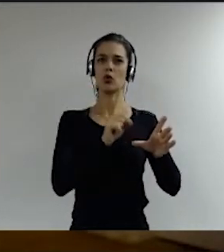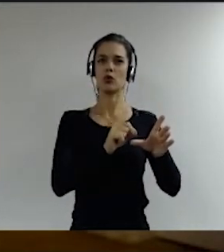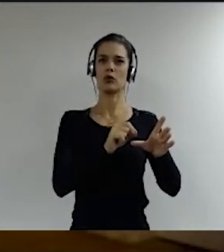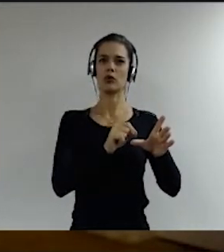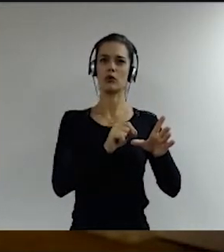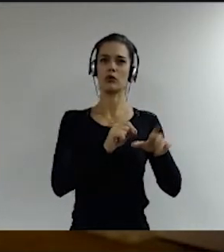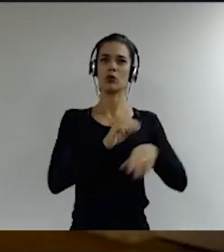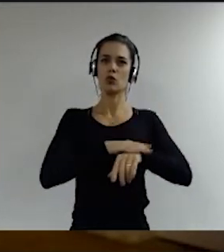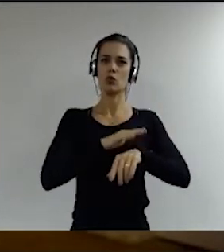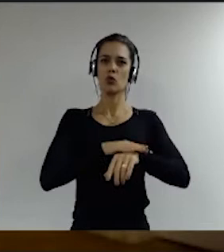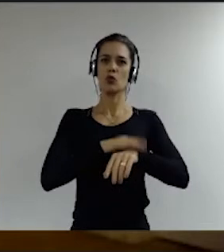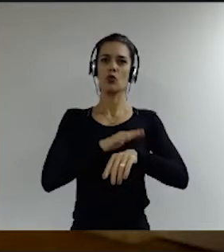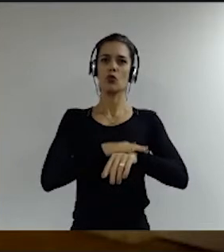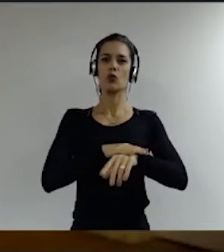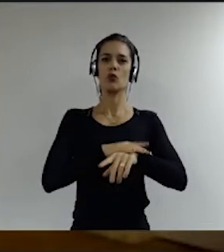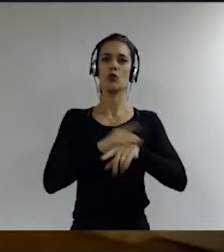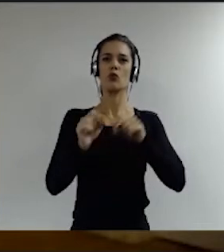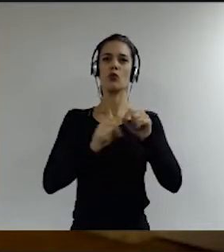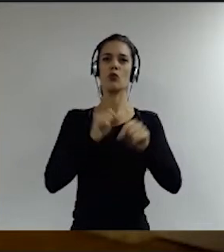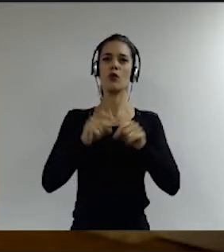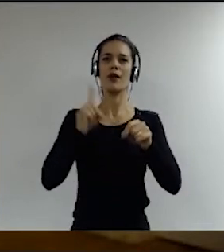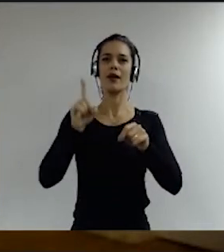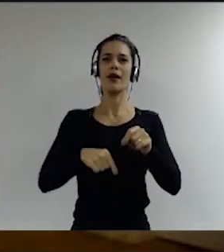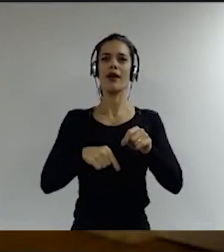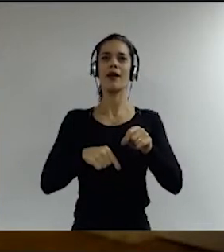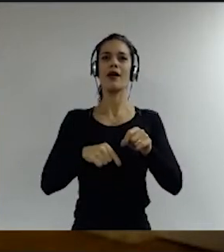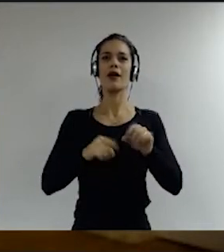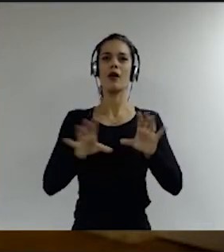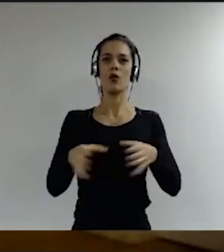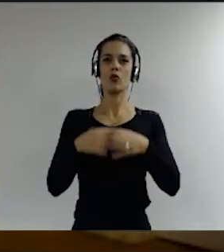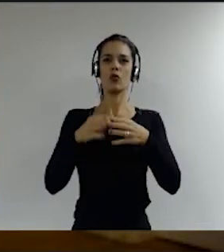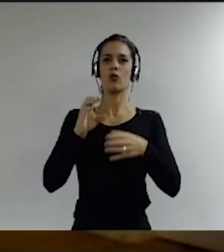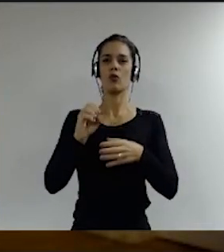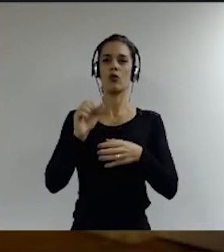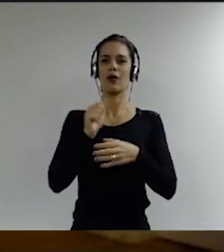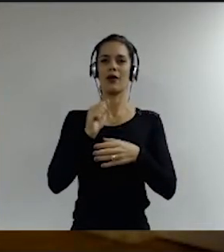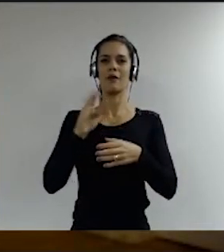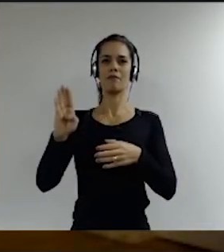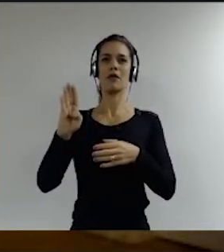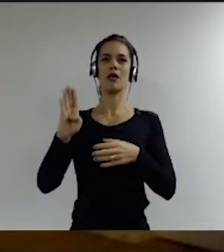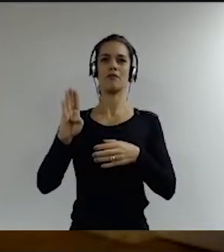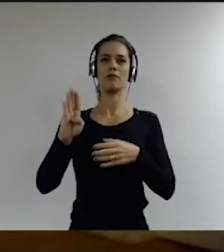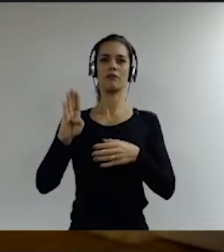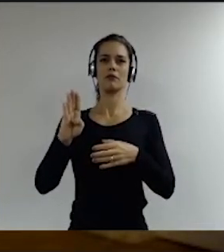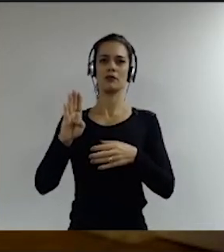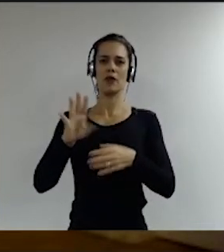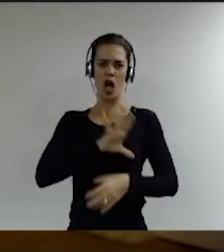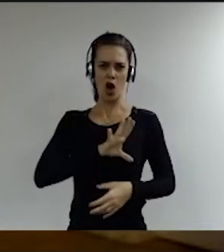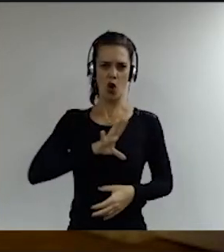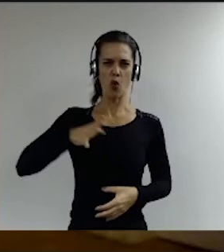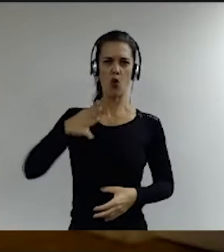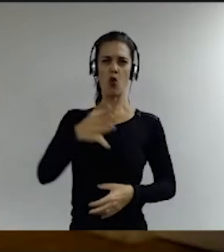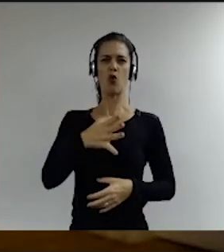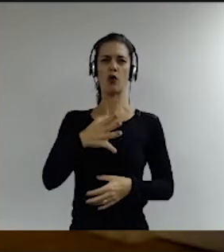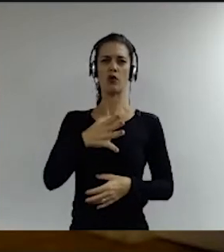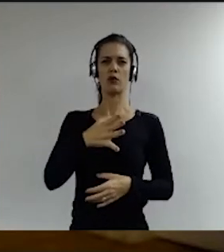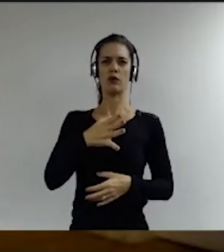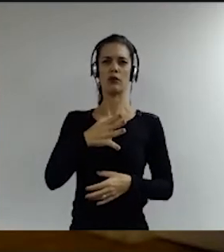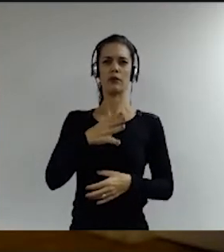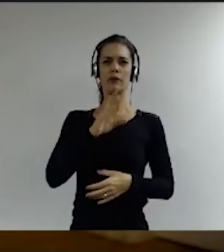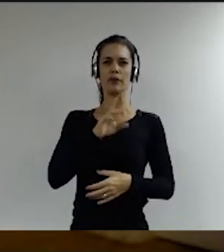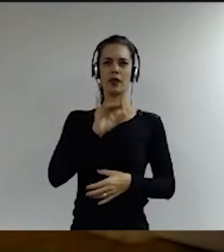golpe militar foi a Ordem dos Advogados do Brasil. A coragem, a determinação de Raimundo